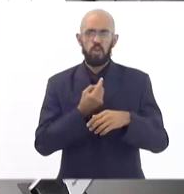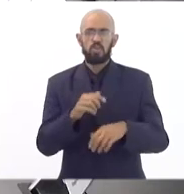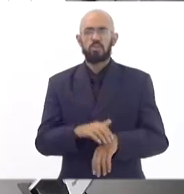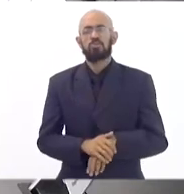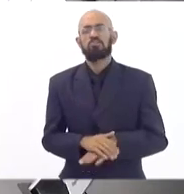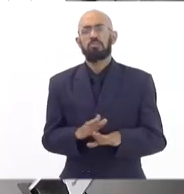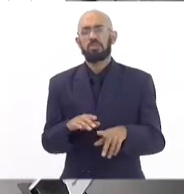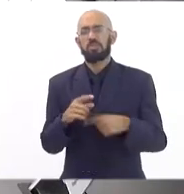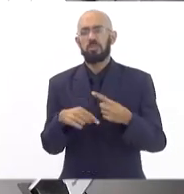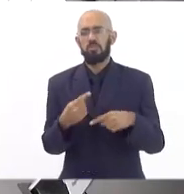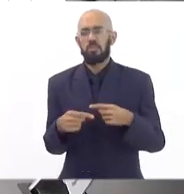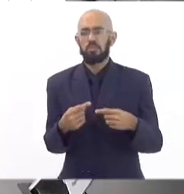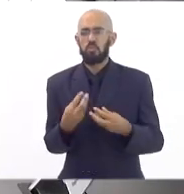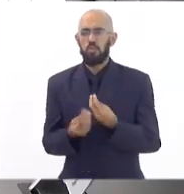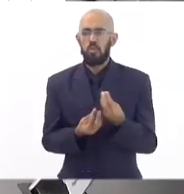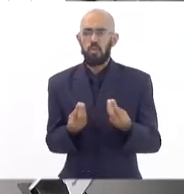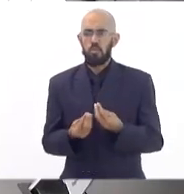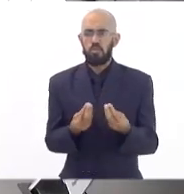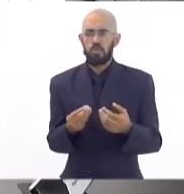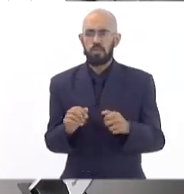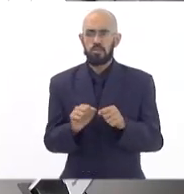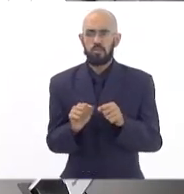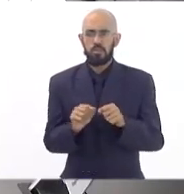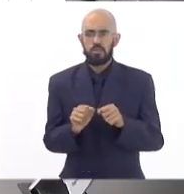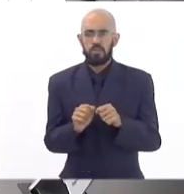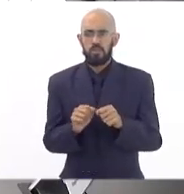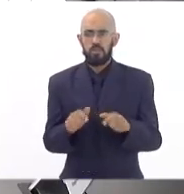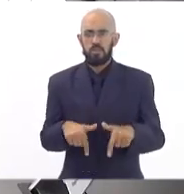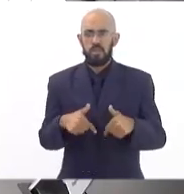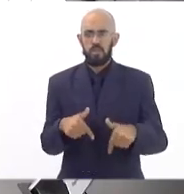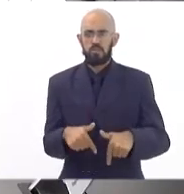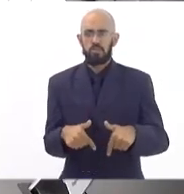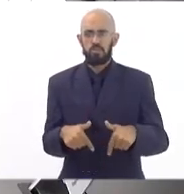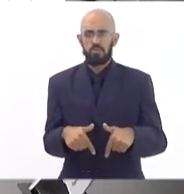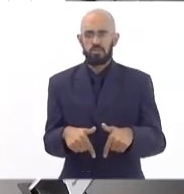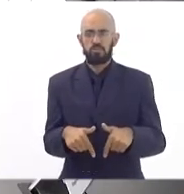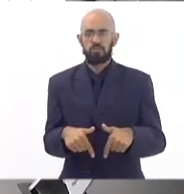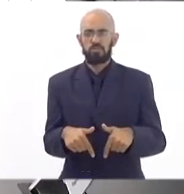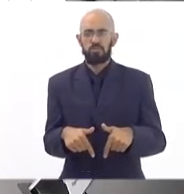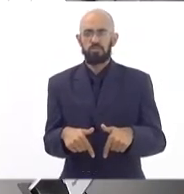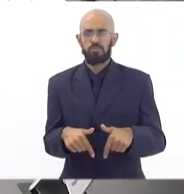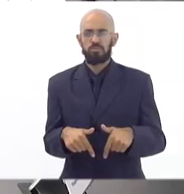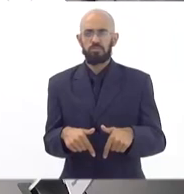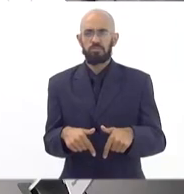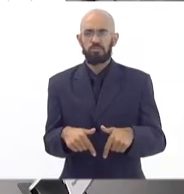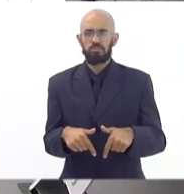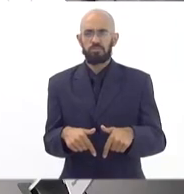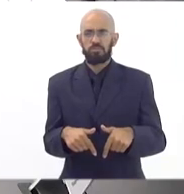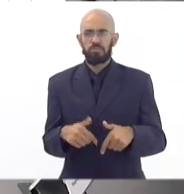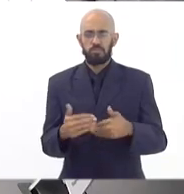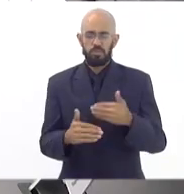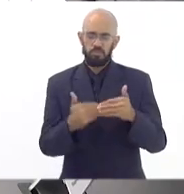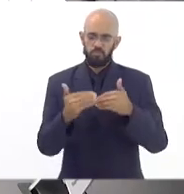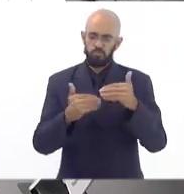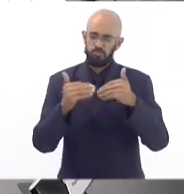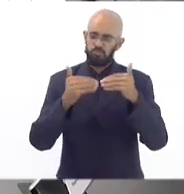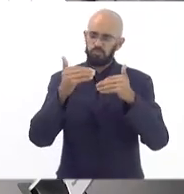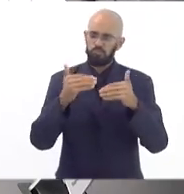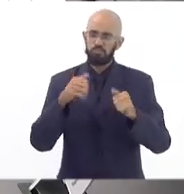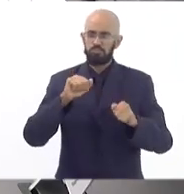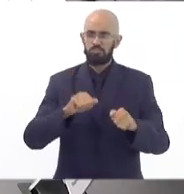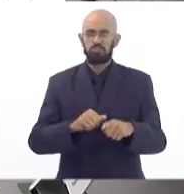Diagnóstico como que tá sendo o previsto as ações da na sequência que deve existir para